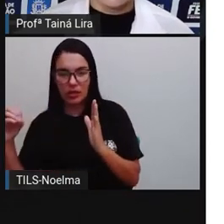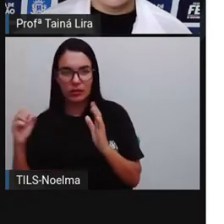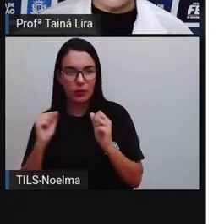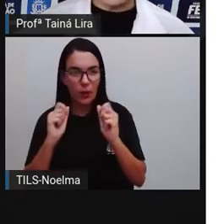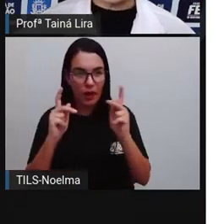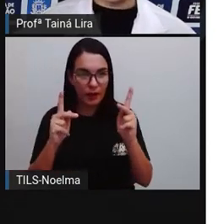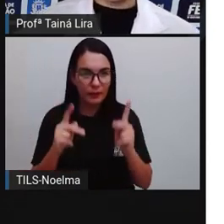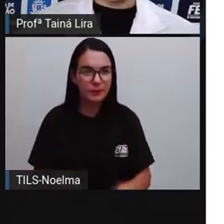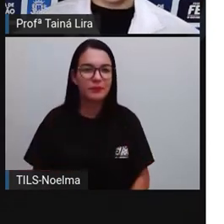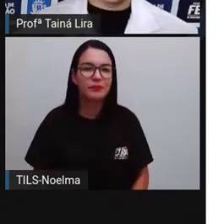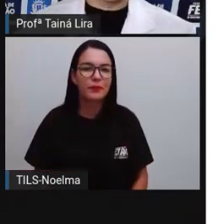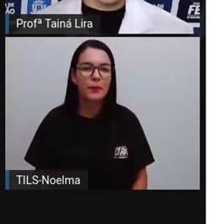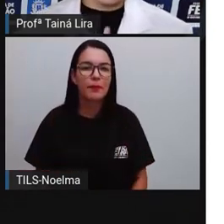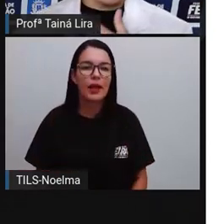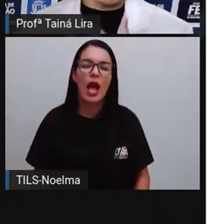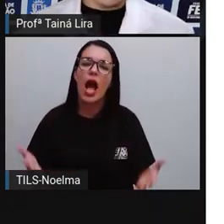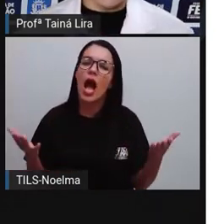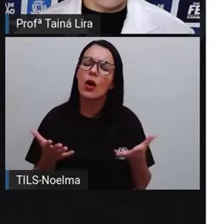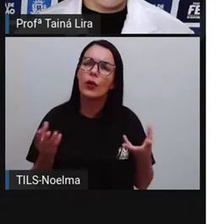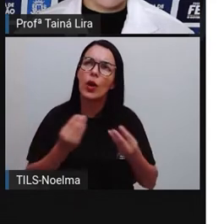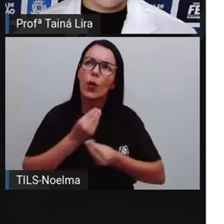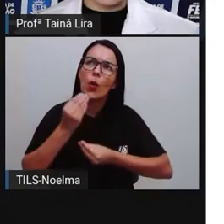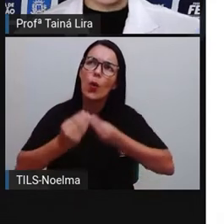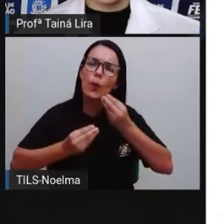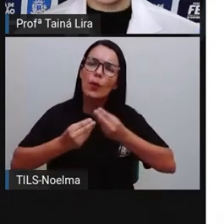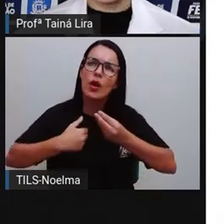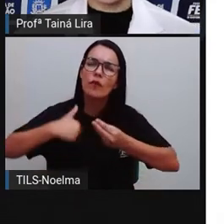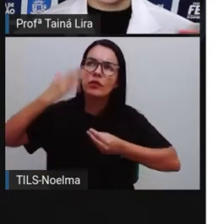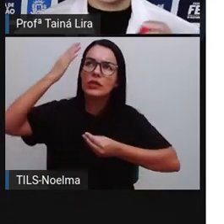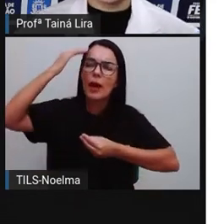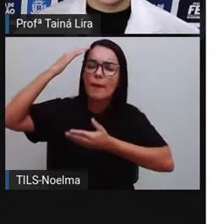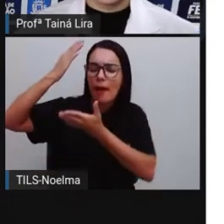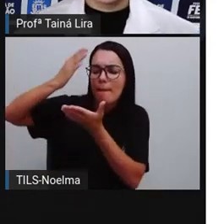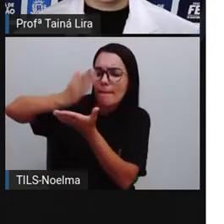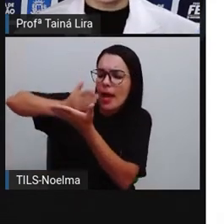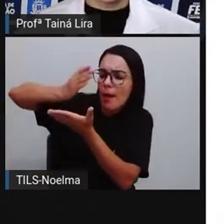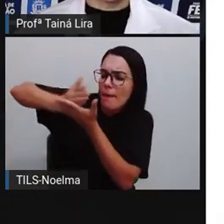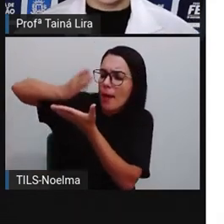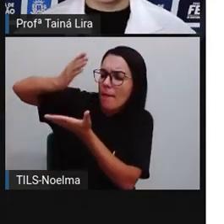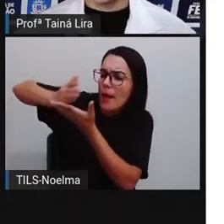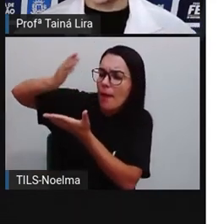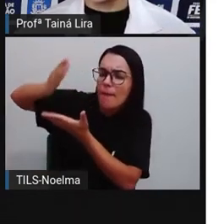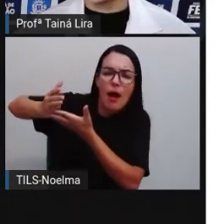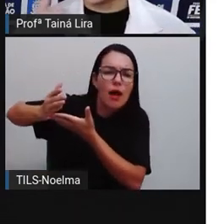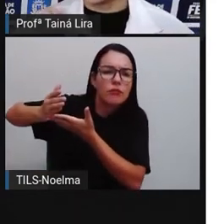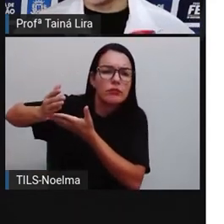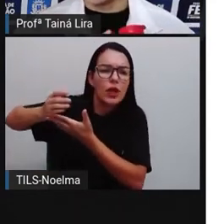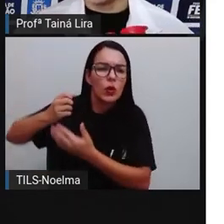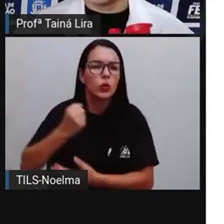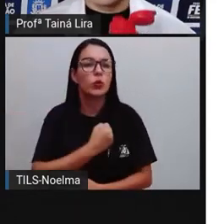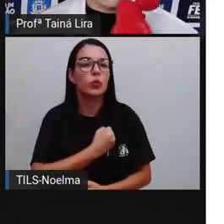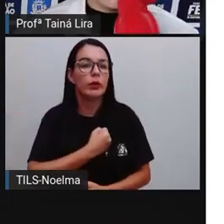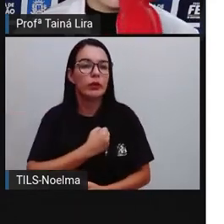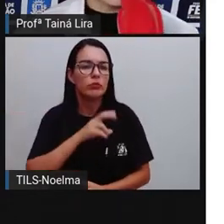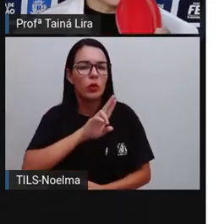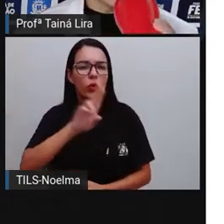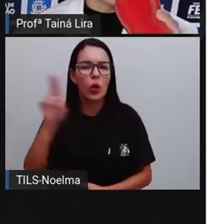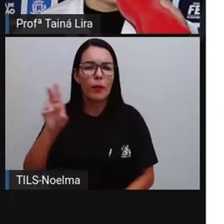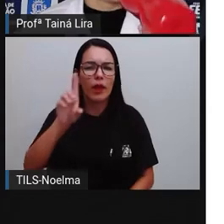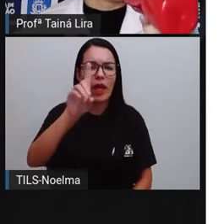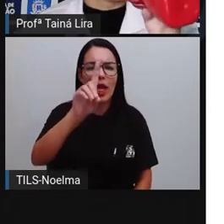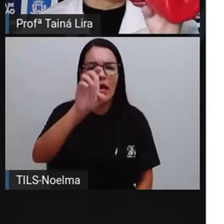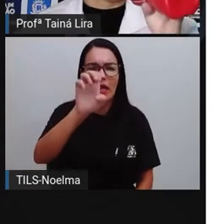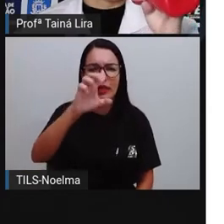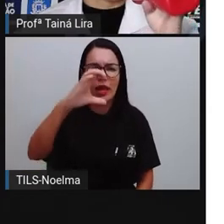e esse é o quiser de com pow esse número pronto me lembra aí o que é decompor E